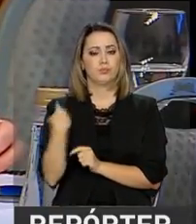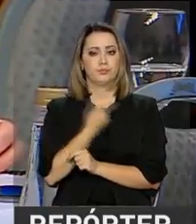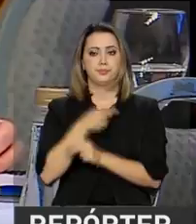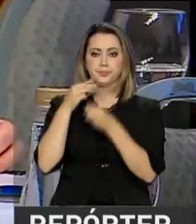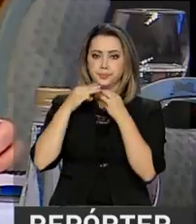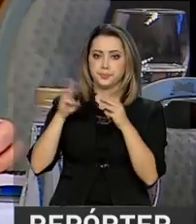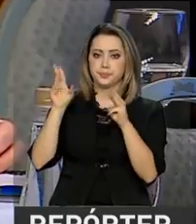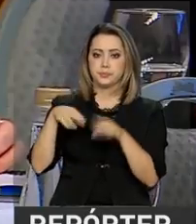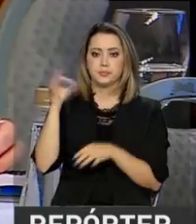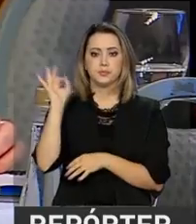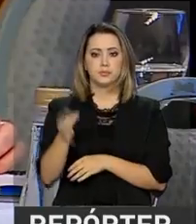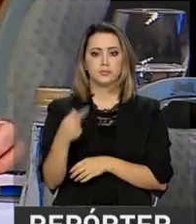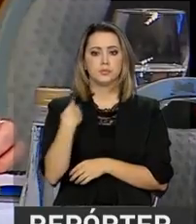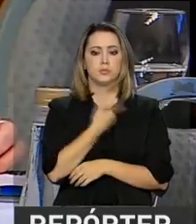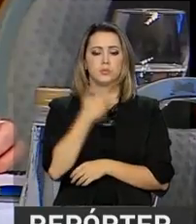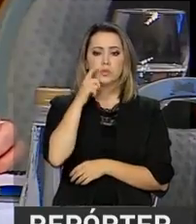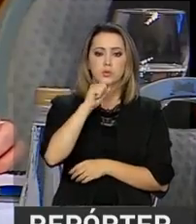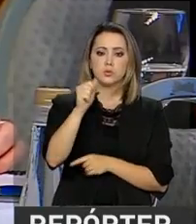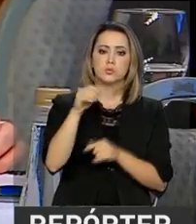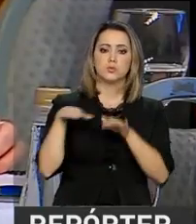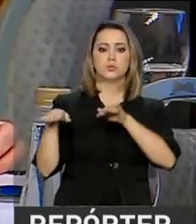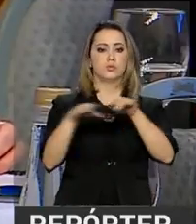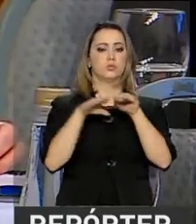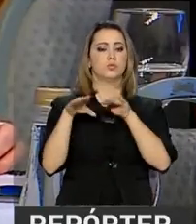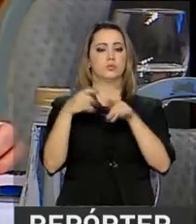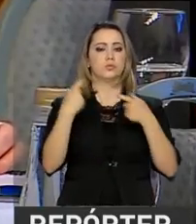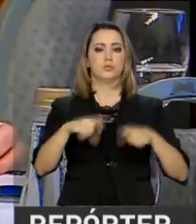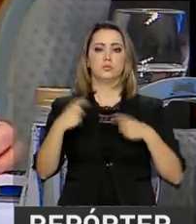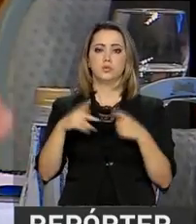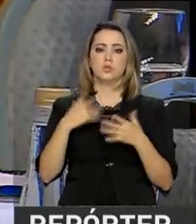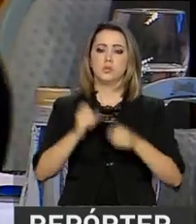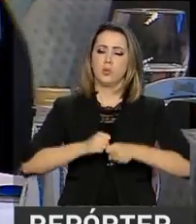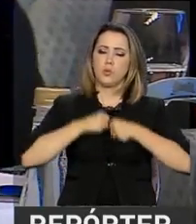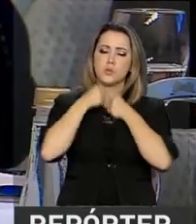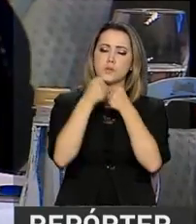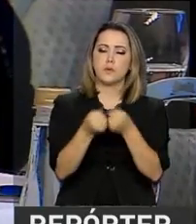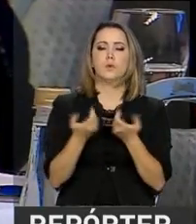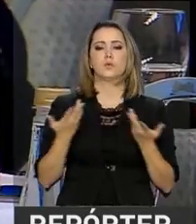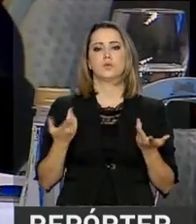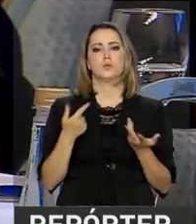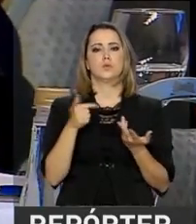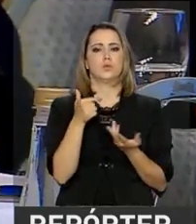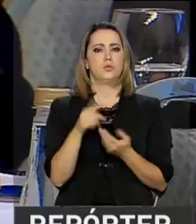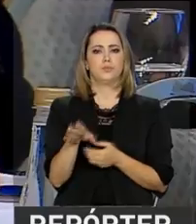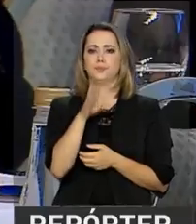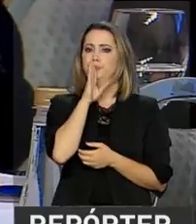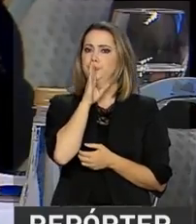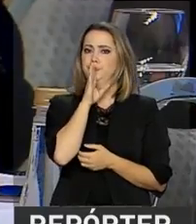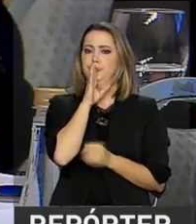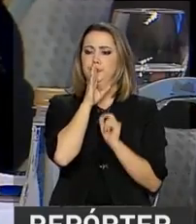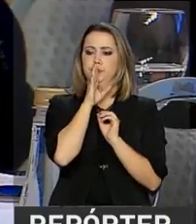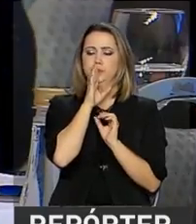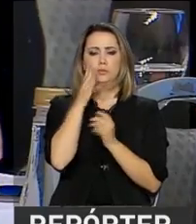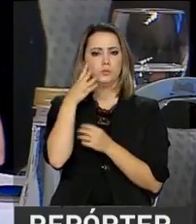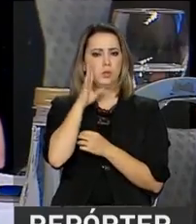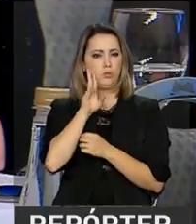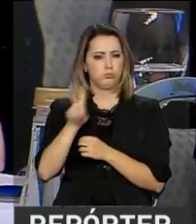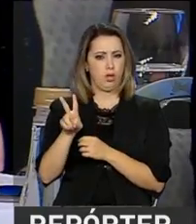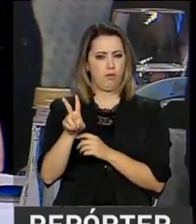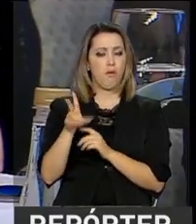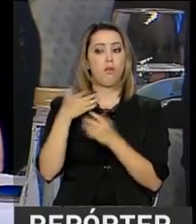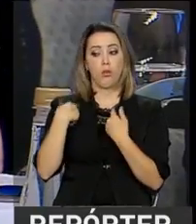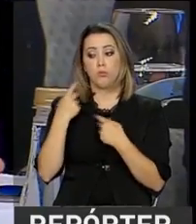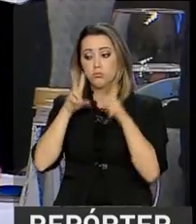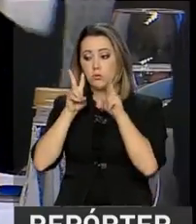clara: conquistamos a democracia em nossa região com grande sacrifício e não nos calaremos, não nos omitiremos frente